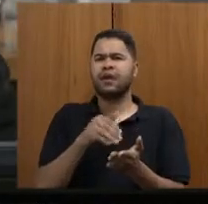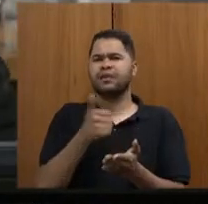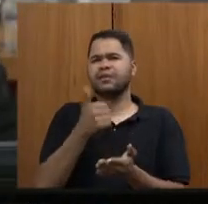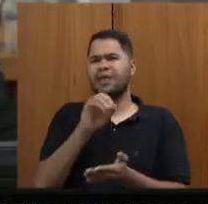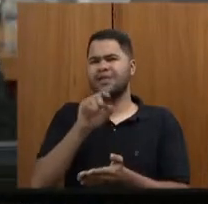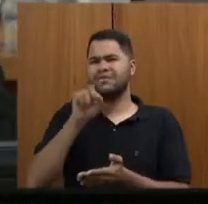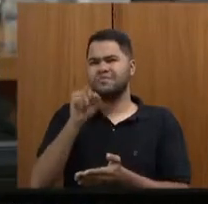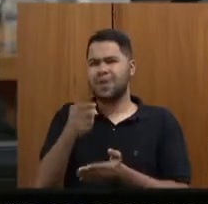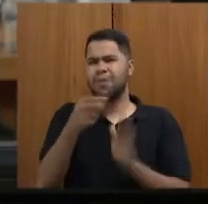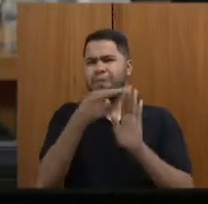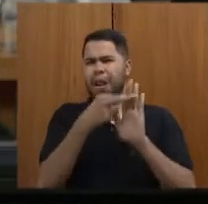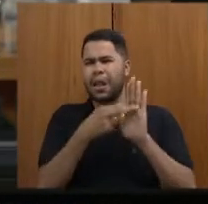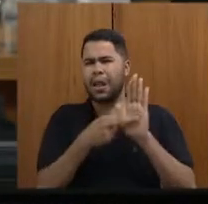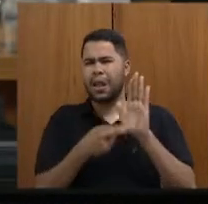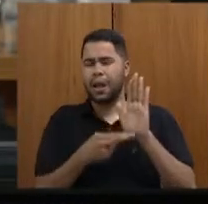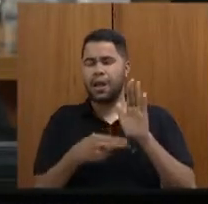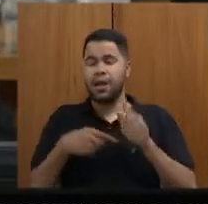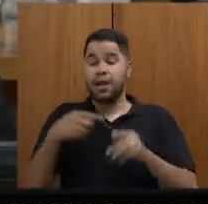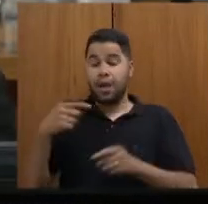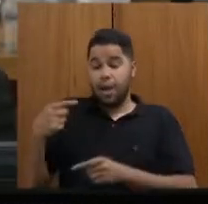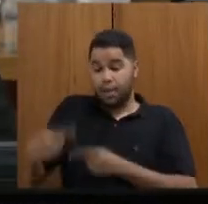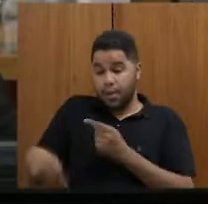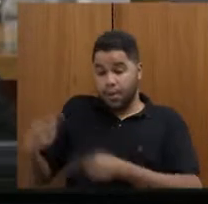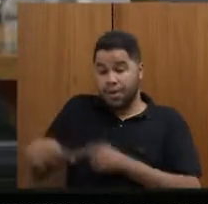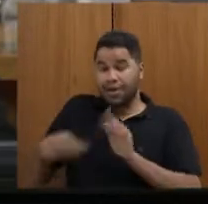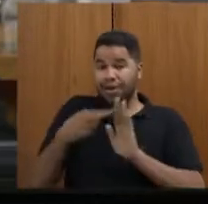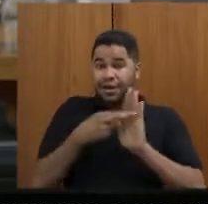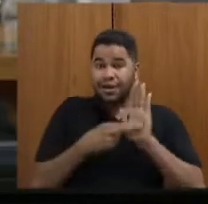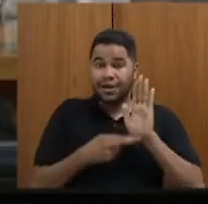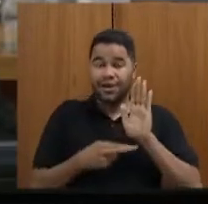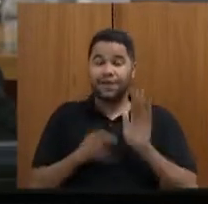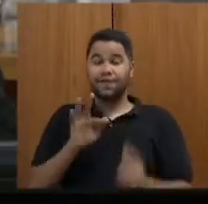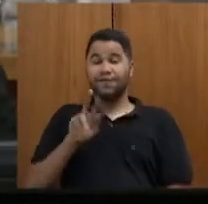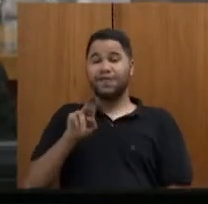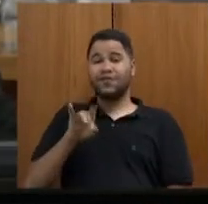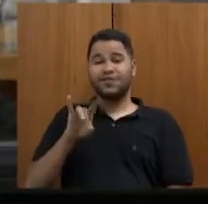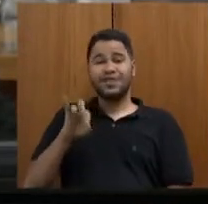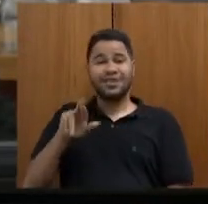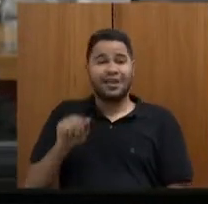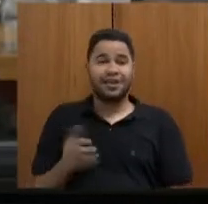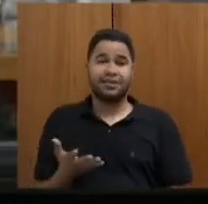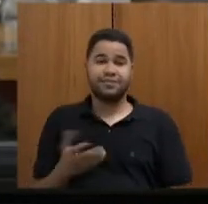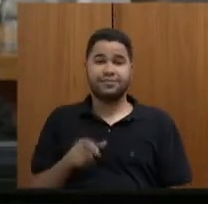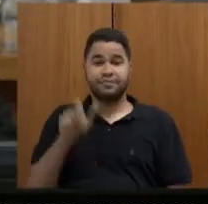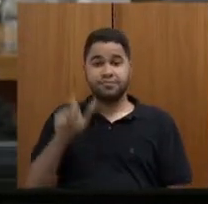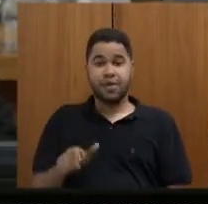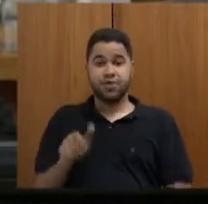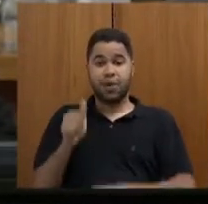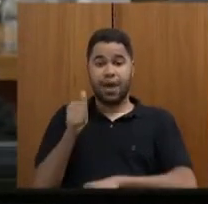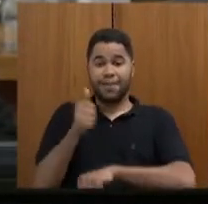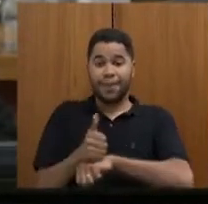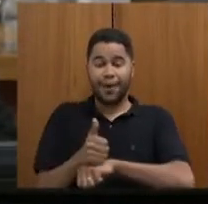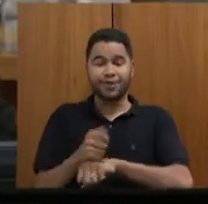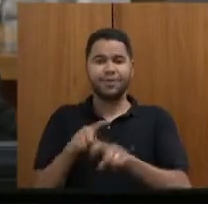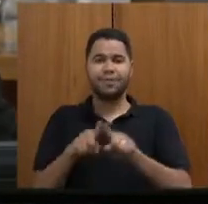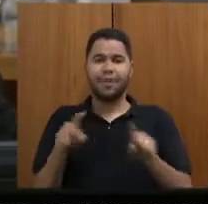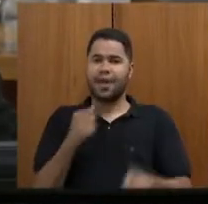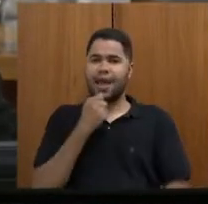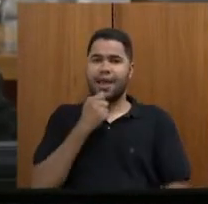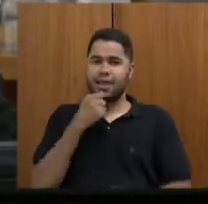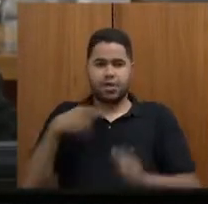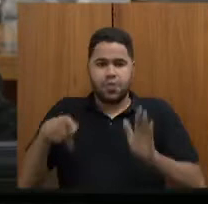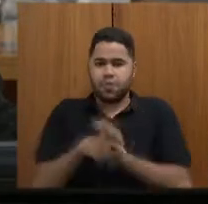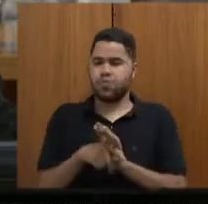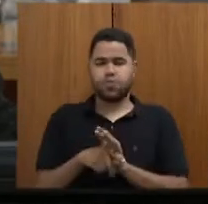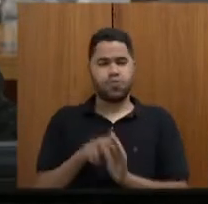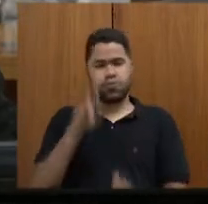regularizações fundiárias. É uma política de regularização fundiária porque a pessoa ela tem a posse, mas ela não é ainda proprietária,